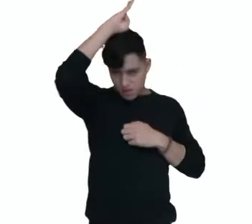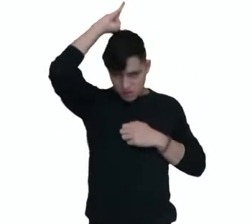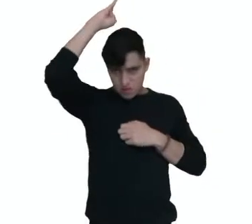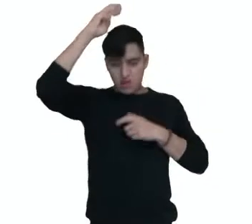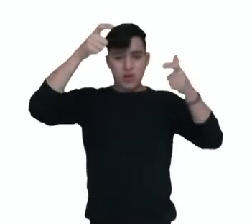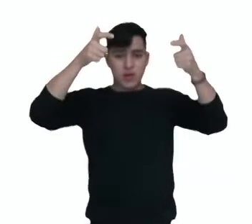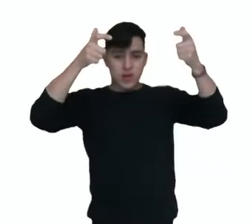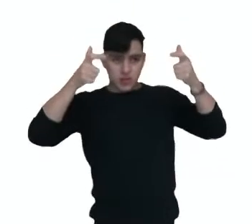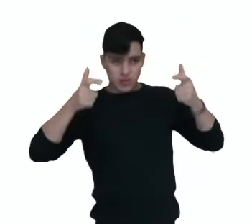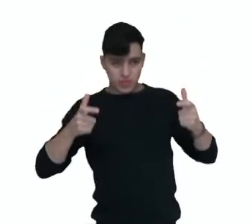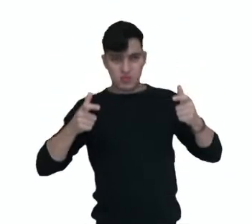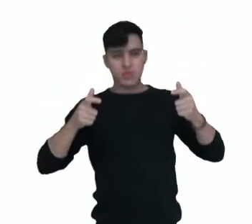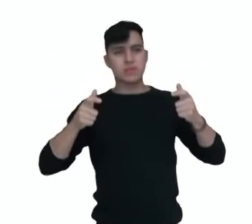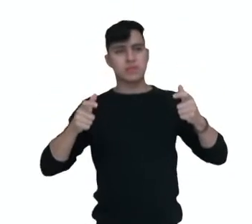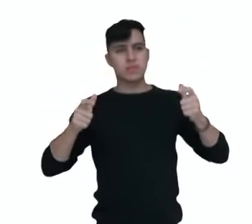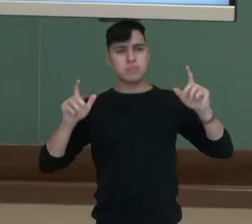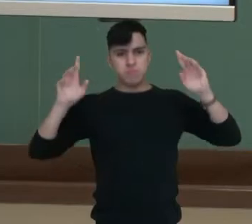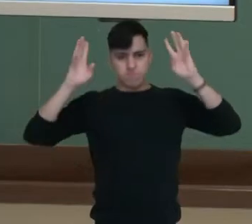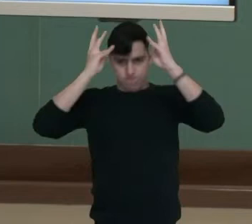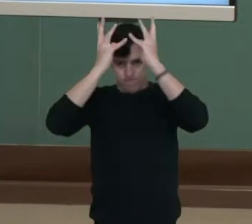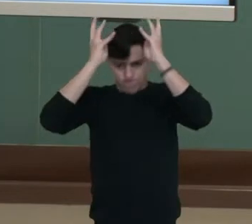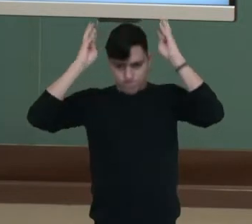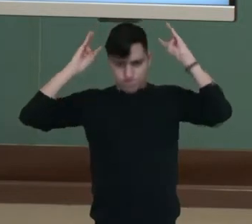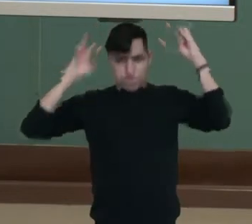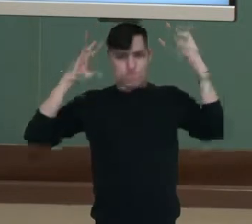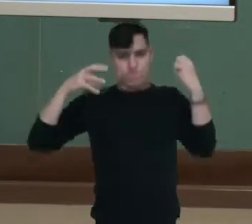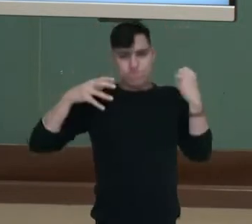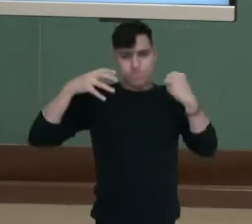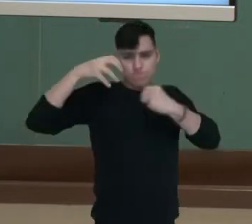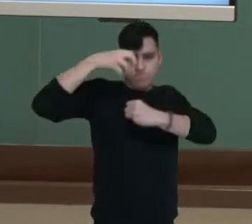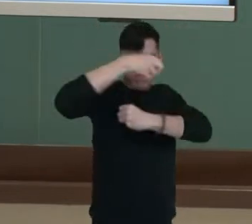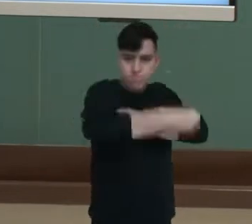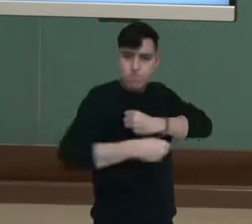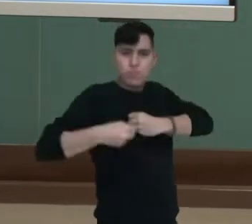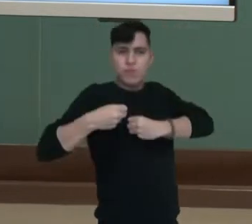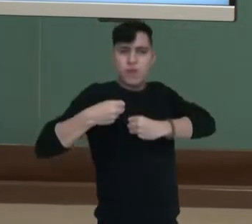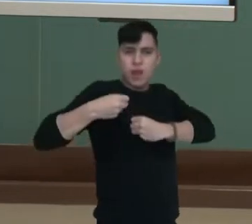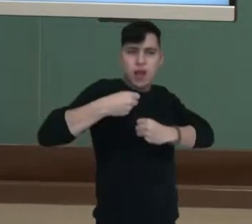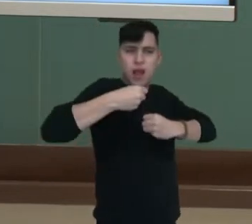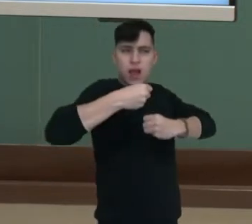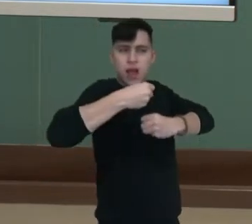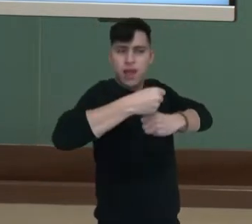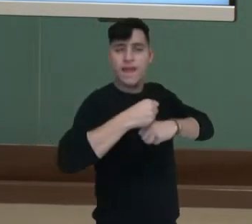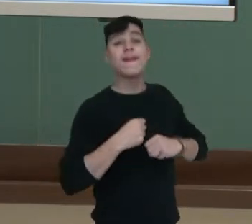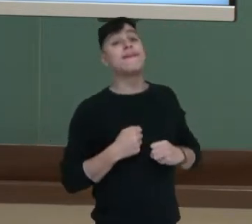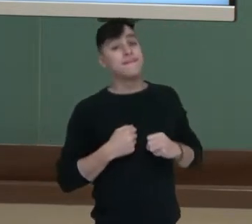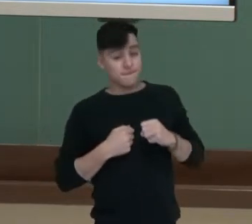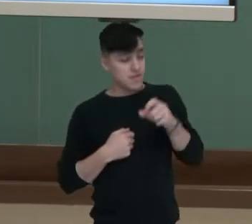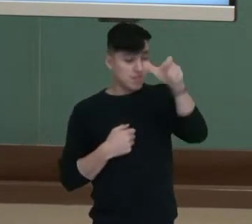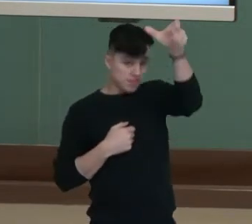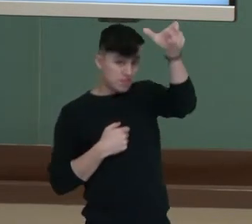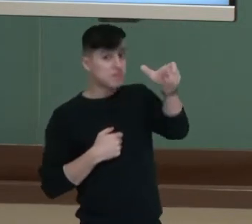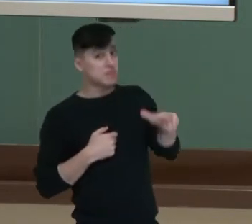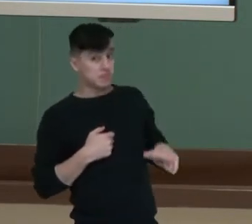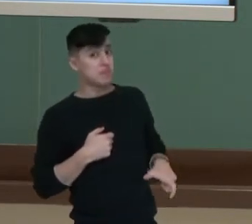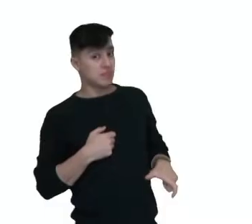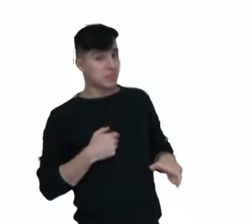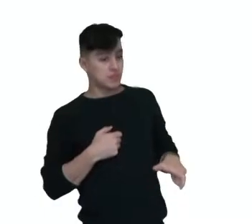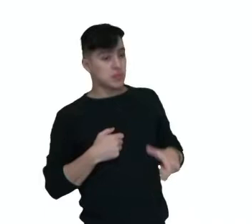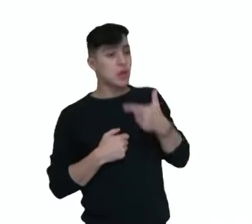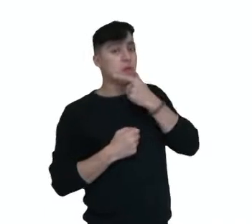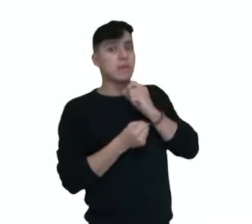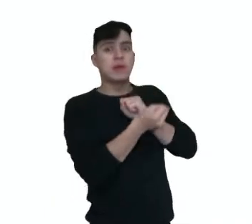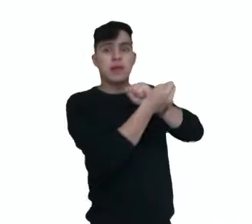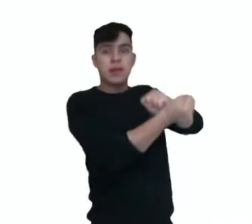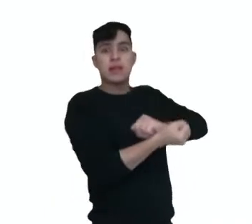nos gladiadores. Tem até um filme, né, chamado Gladiador. Então, como é que era? O gladiador era um escravo lutador na Roma